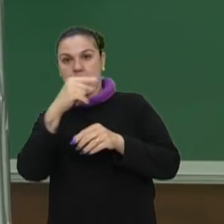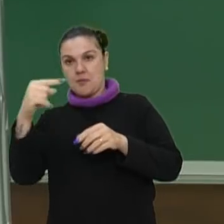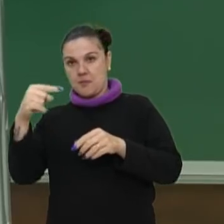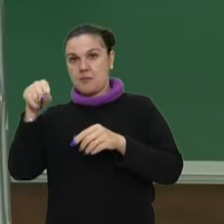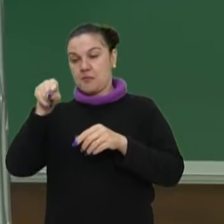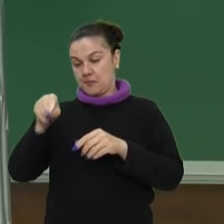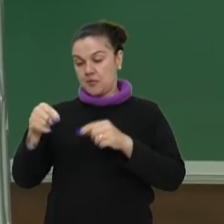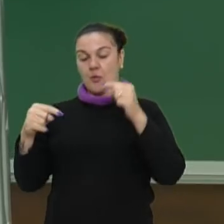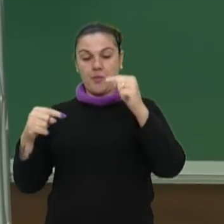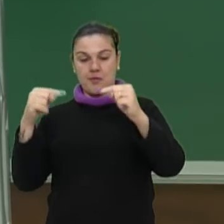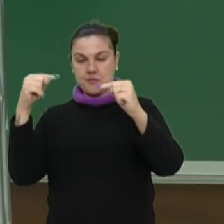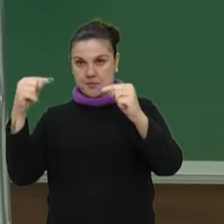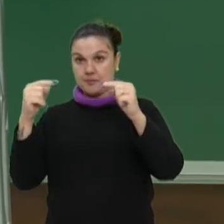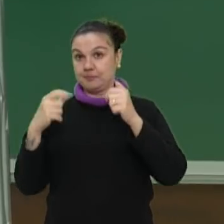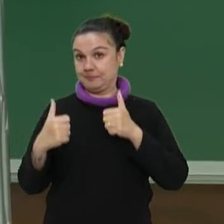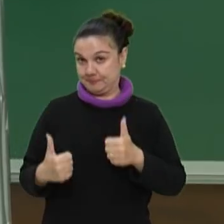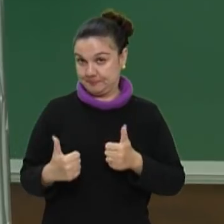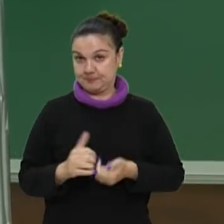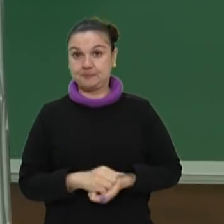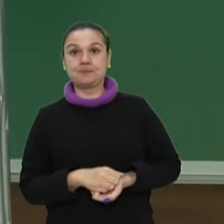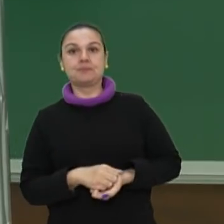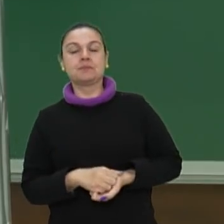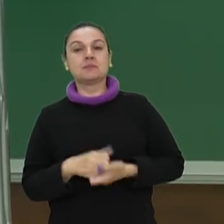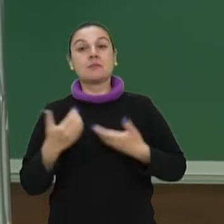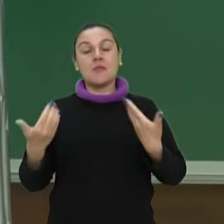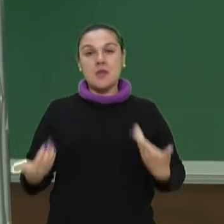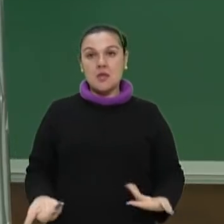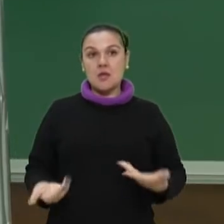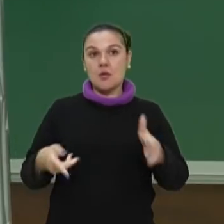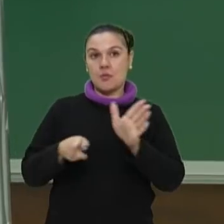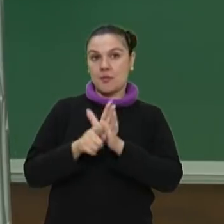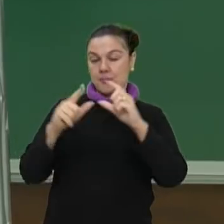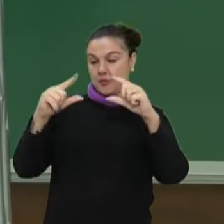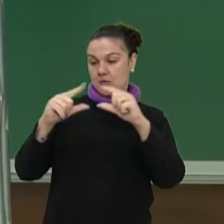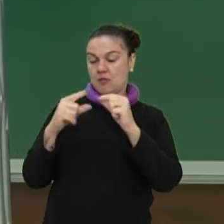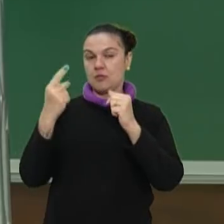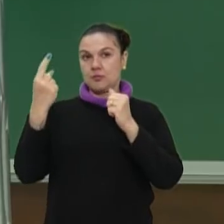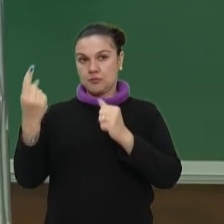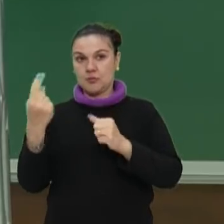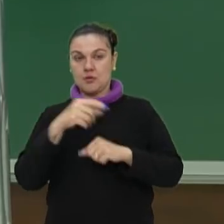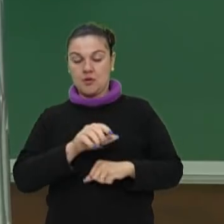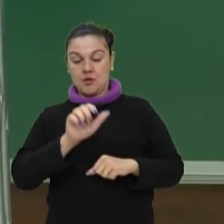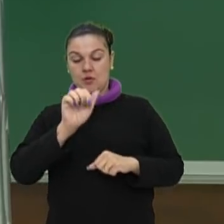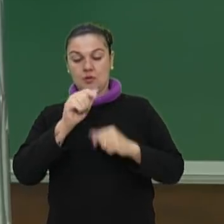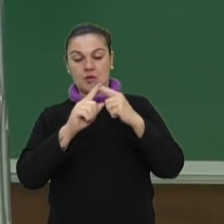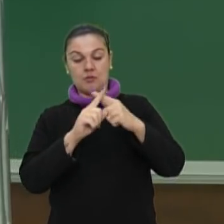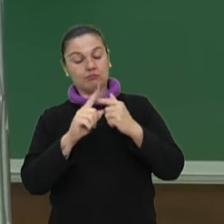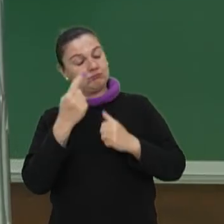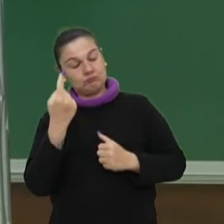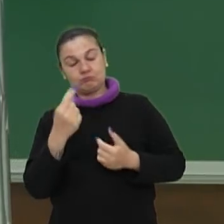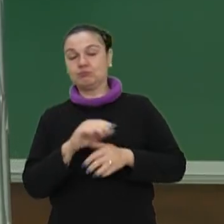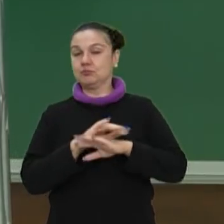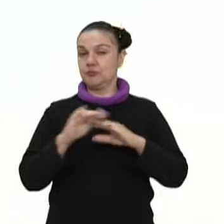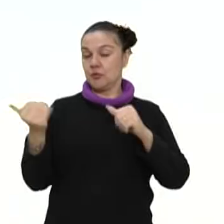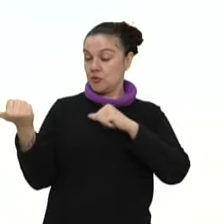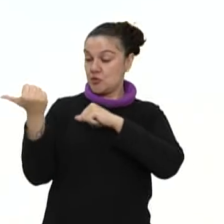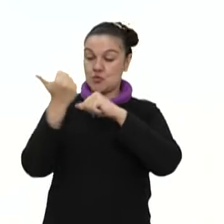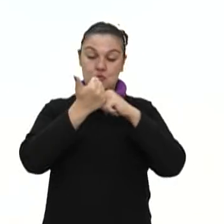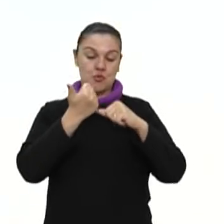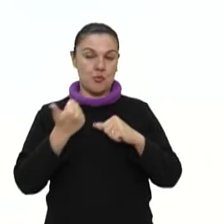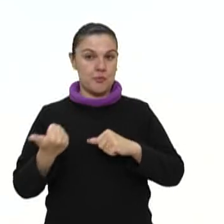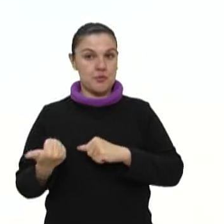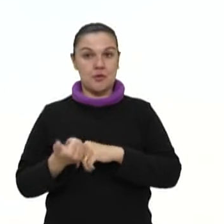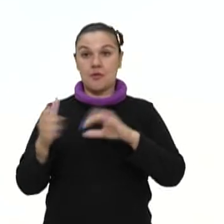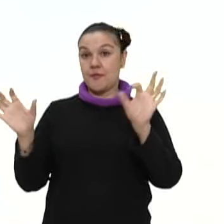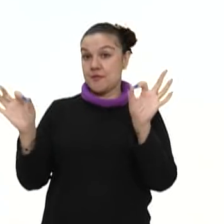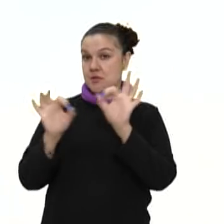tenho dois menos juntos ali, ok? E no lugar do delta coloquei 1, no lugar do A eu coloquei 1 também. Só fiz a substituição, não fiz conta alguma